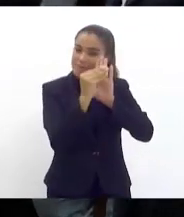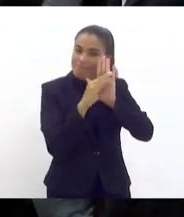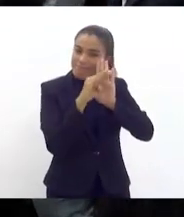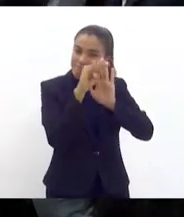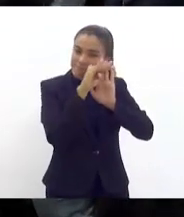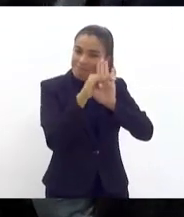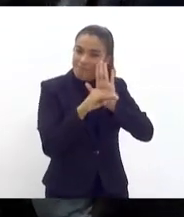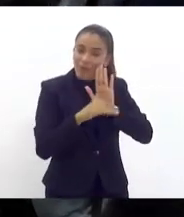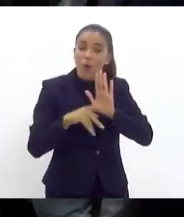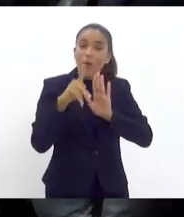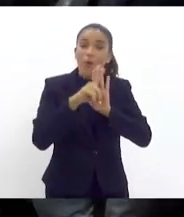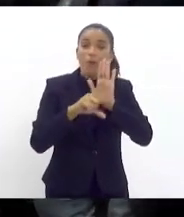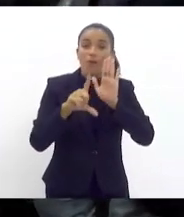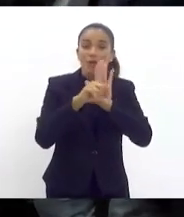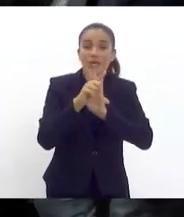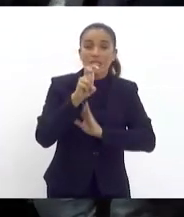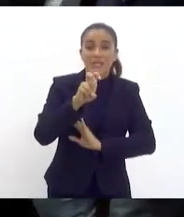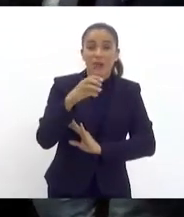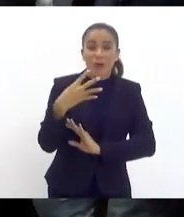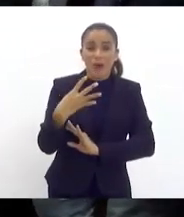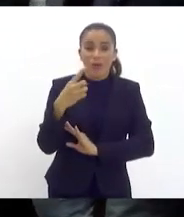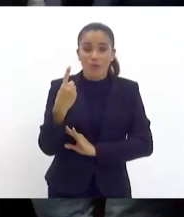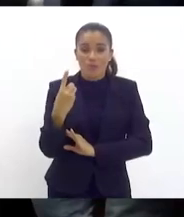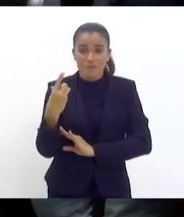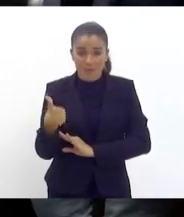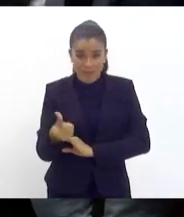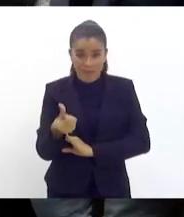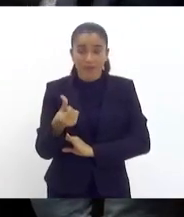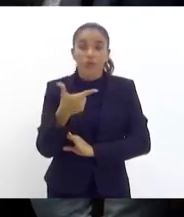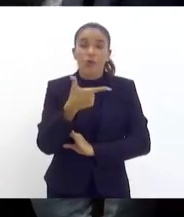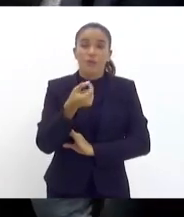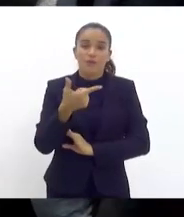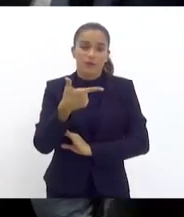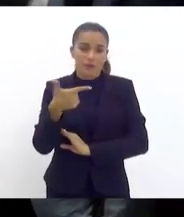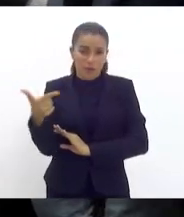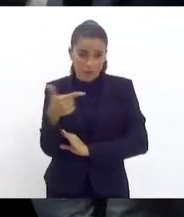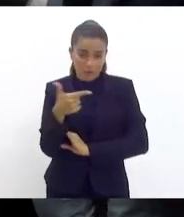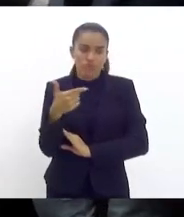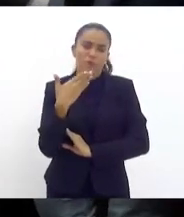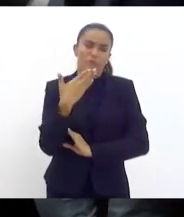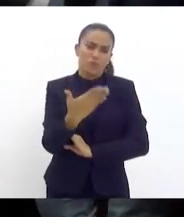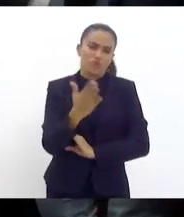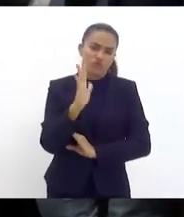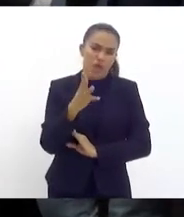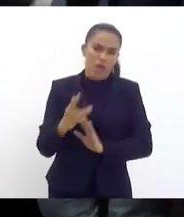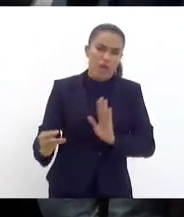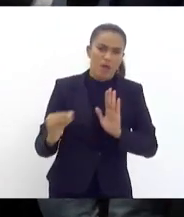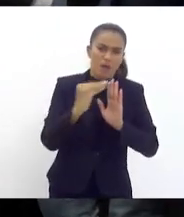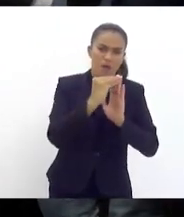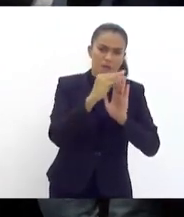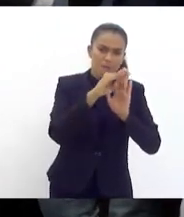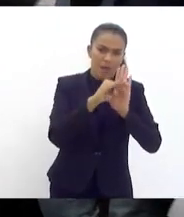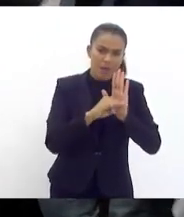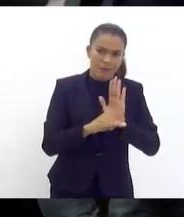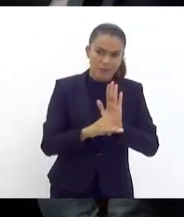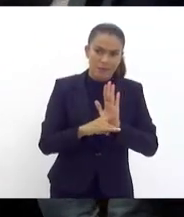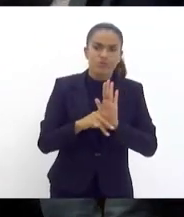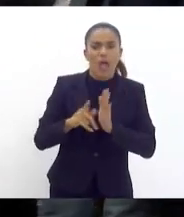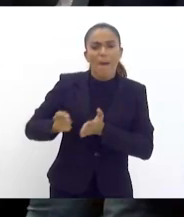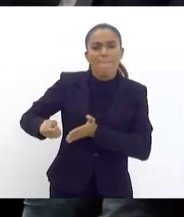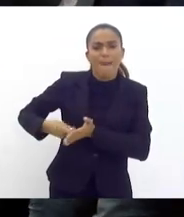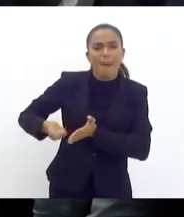o projeto de lei 546 de 2022, já pedi, inclusive, a inclusão em pauta, recolhi todas